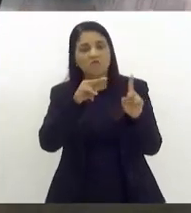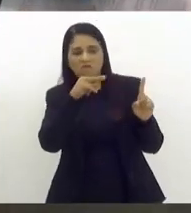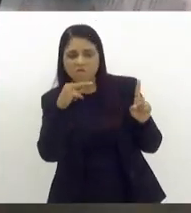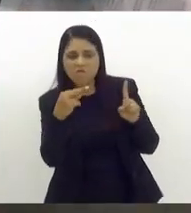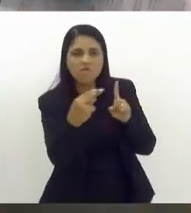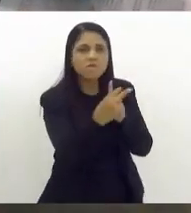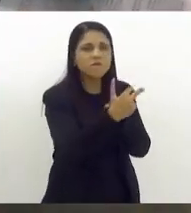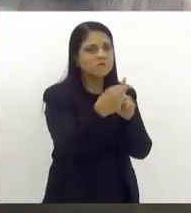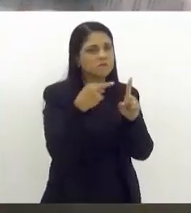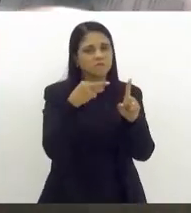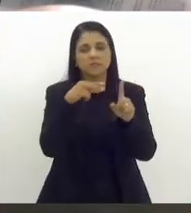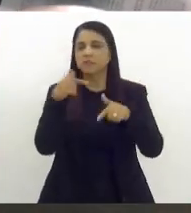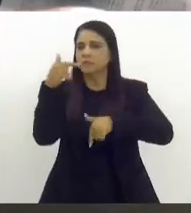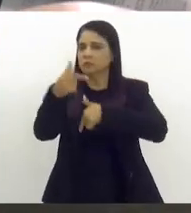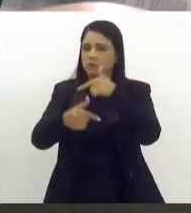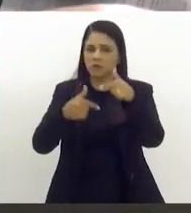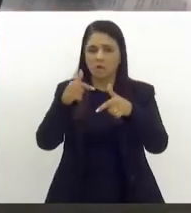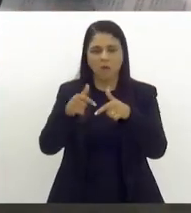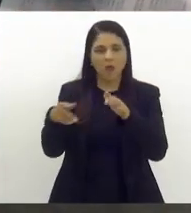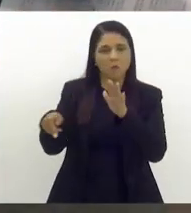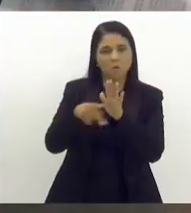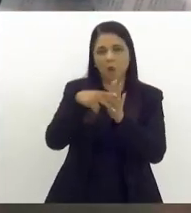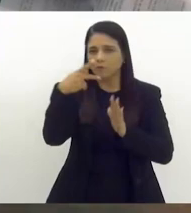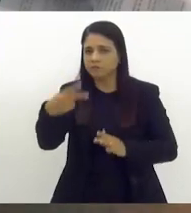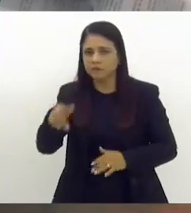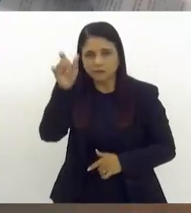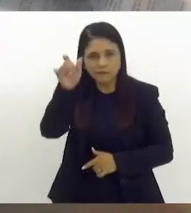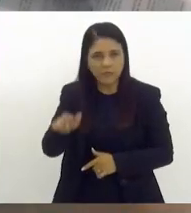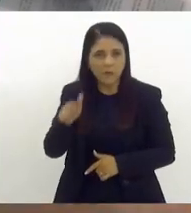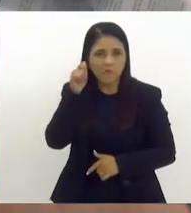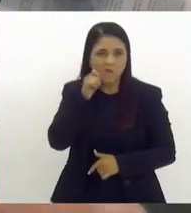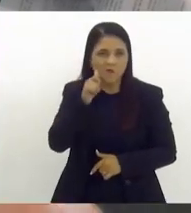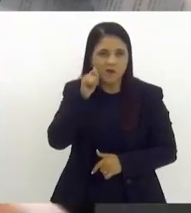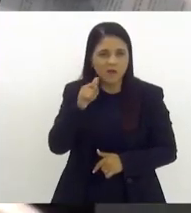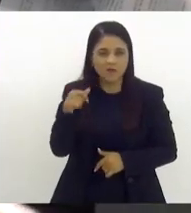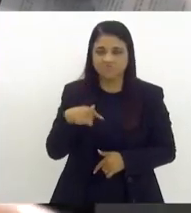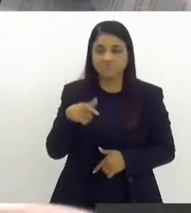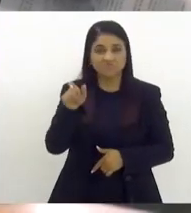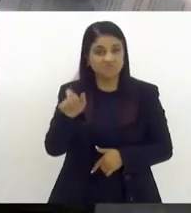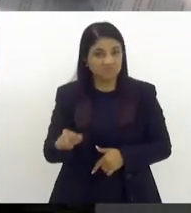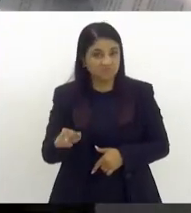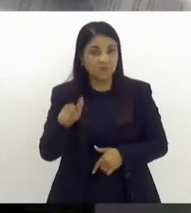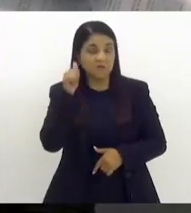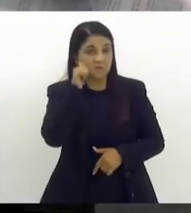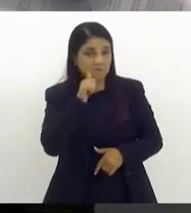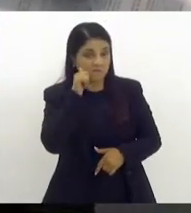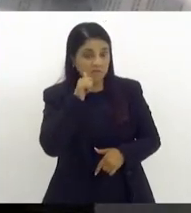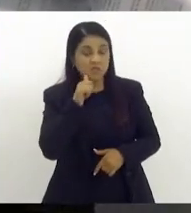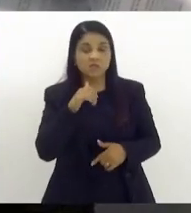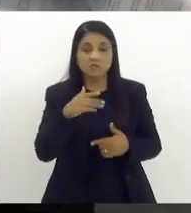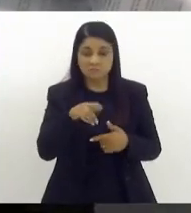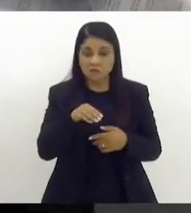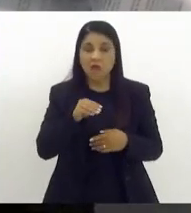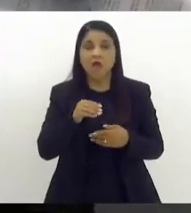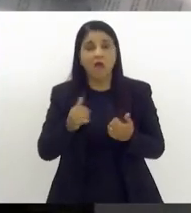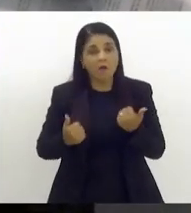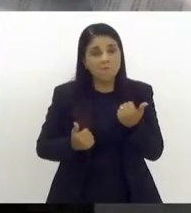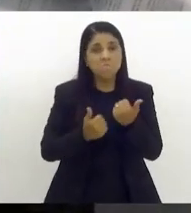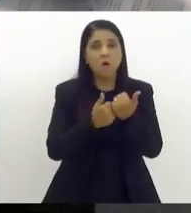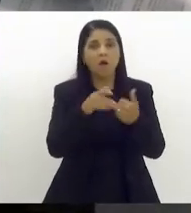visibilizando o trabalho que elas fazem, que é um trabalho muito invisível, né? As marisqueiras hoje, elas sustentam famílias